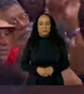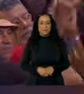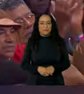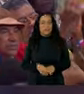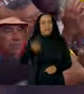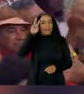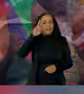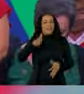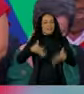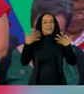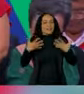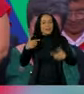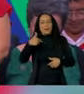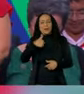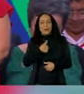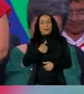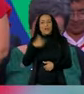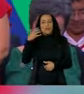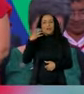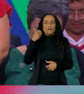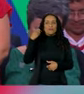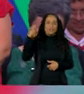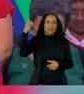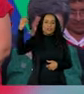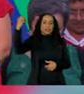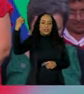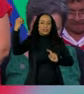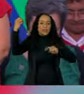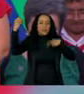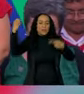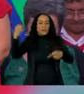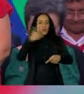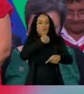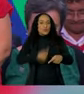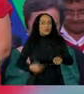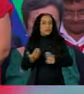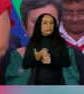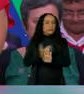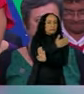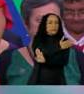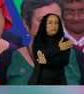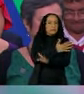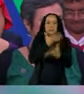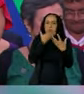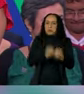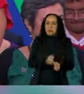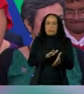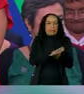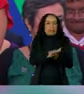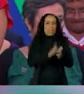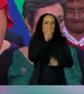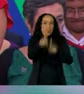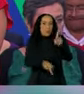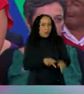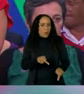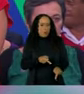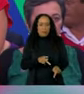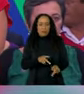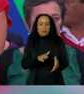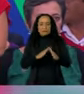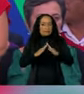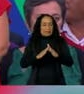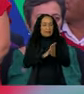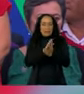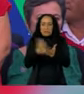Imagina, Lula, a alegria quando eu viajando, depois do governo passado, que não recebia o povo, que nem na casa do povo a gente